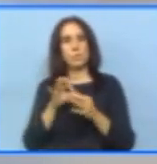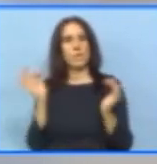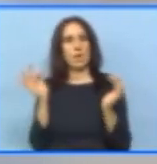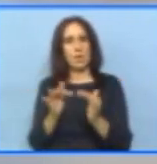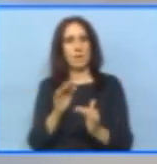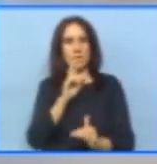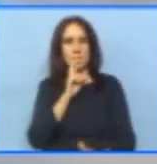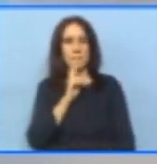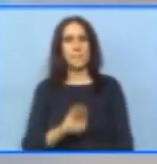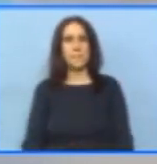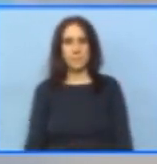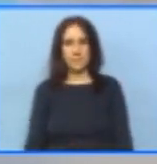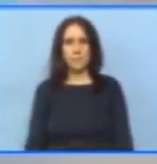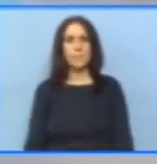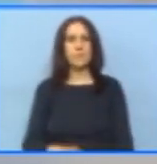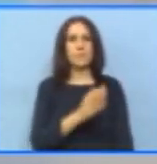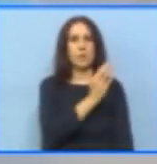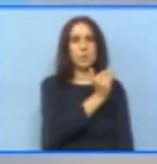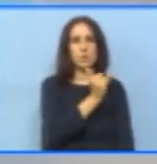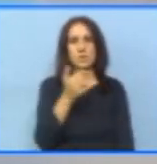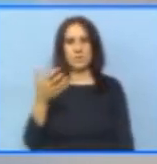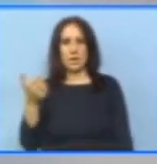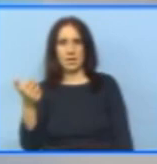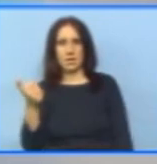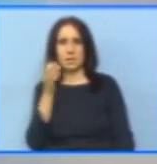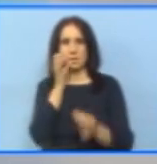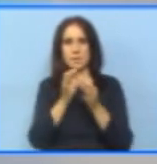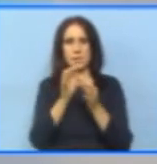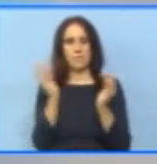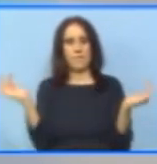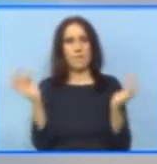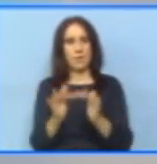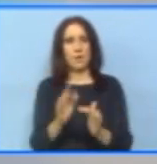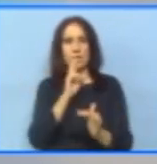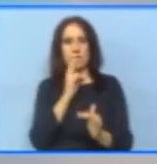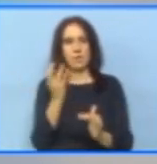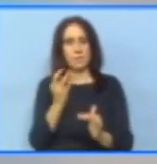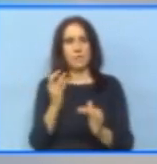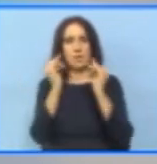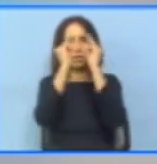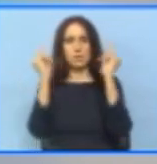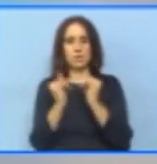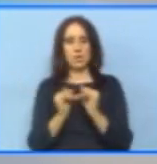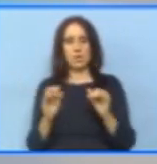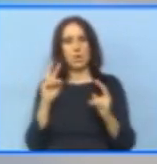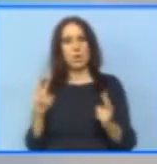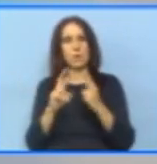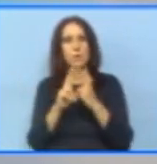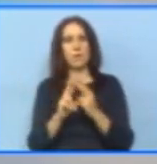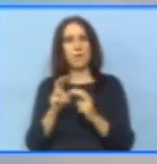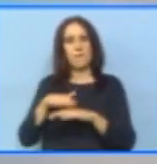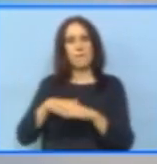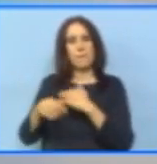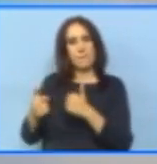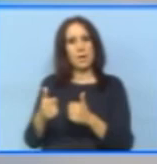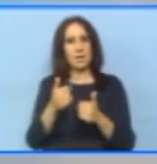Portanto, vamos estar em Fátima de 12 a 15 de setembro. E, portanto, será de facto este encontro internacional de benfeitores e amigos da AIS, mas quem nos está